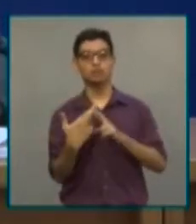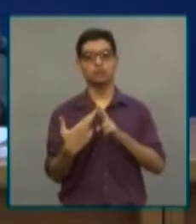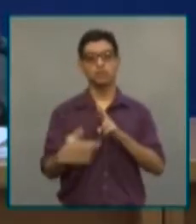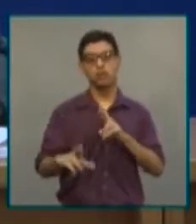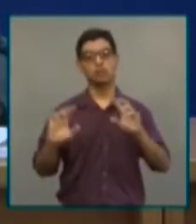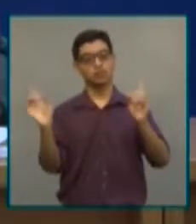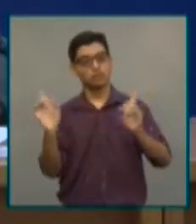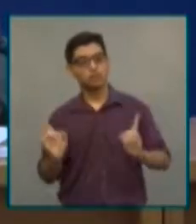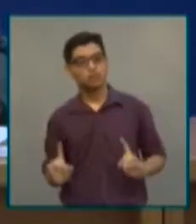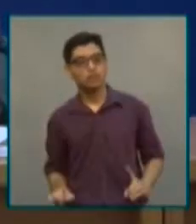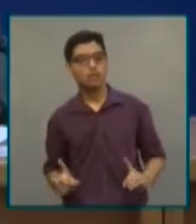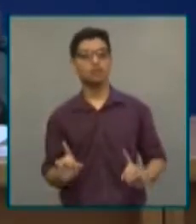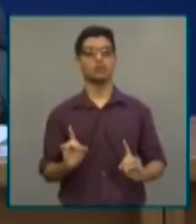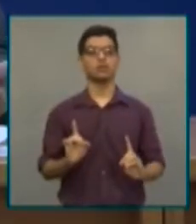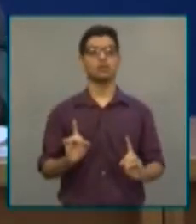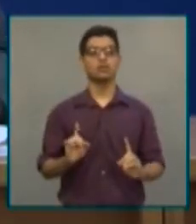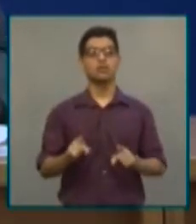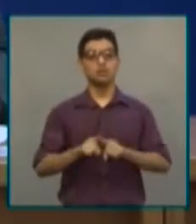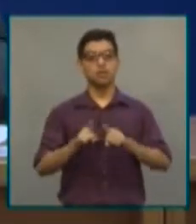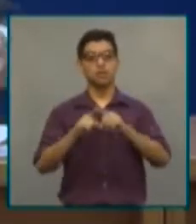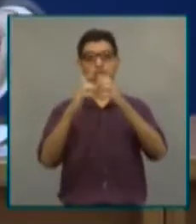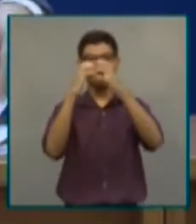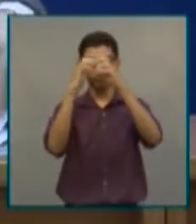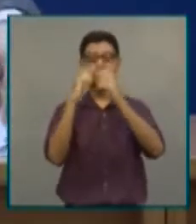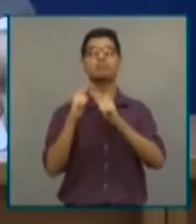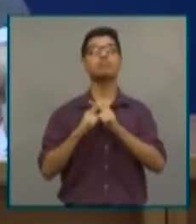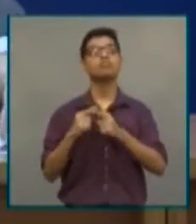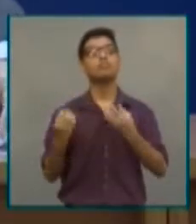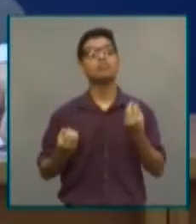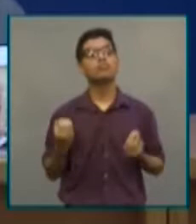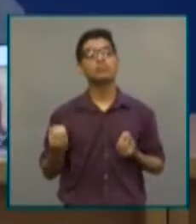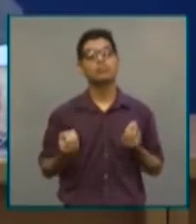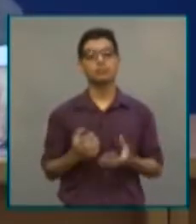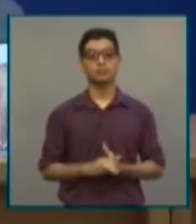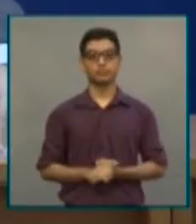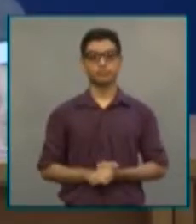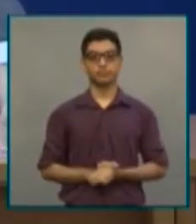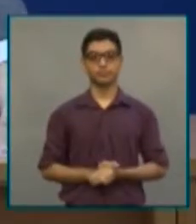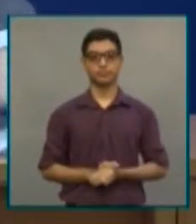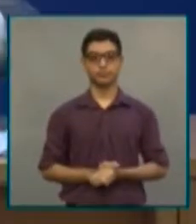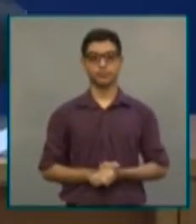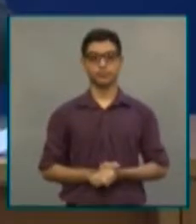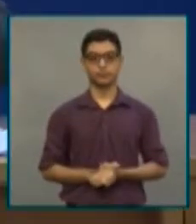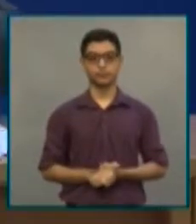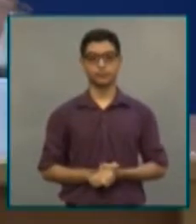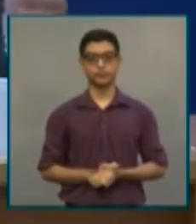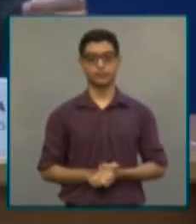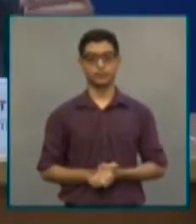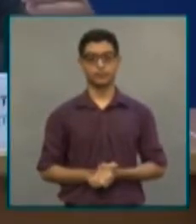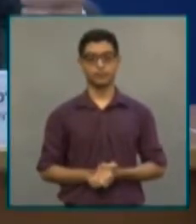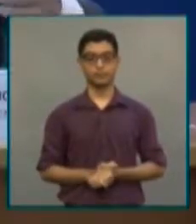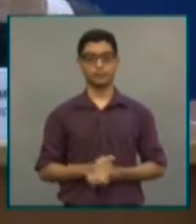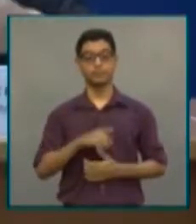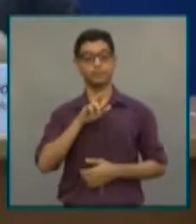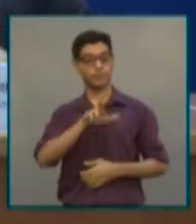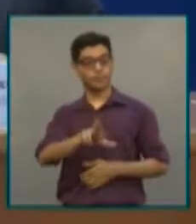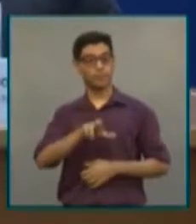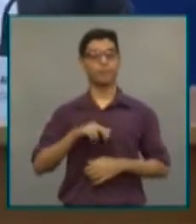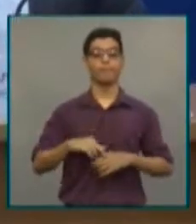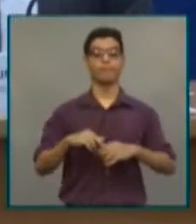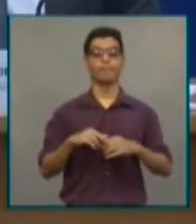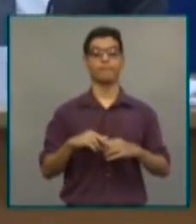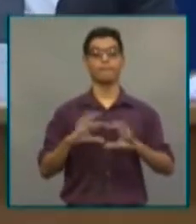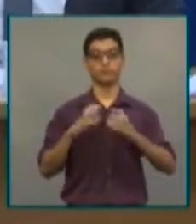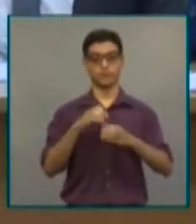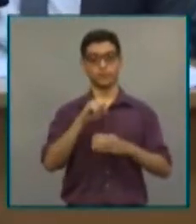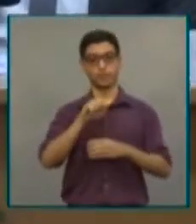físicos e intelectuais, etc. Bom, a OAB, ela é uma trincheira cívica da